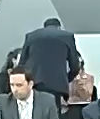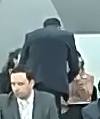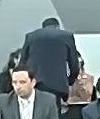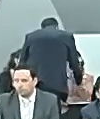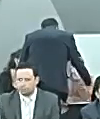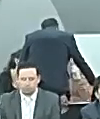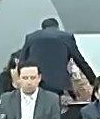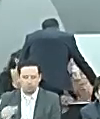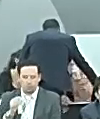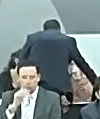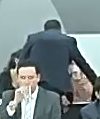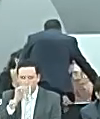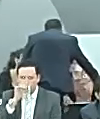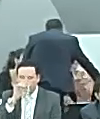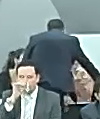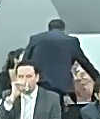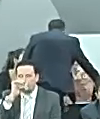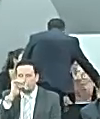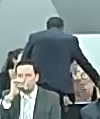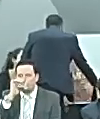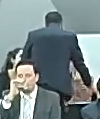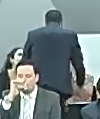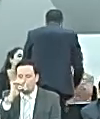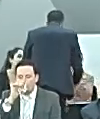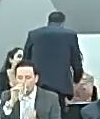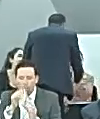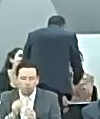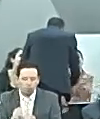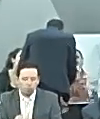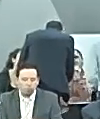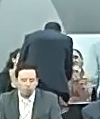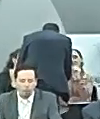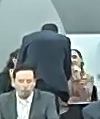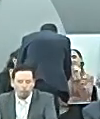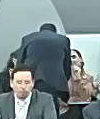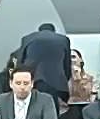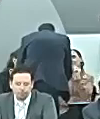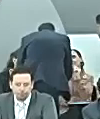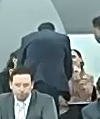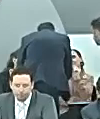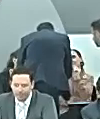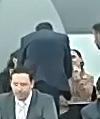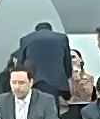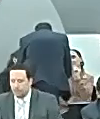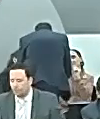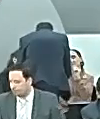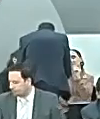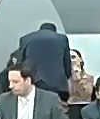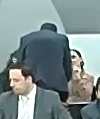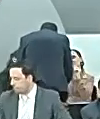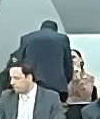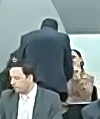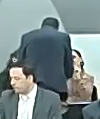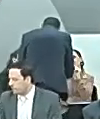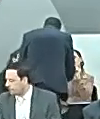qualidade qual é o nível acadêmico a formação é ensino médio e superior